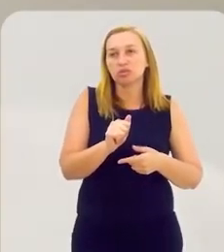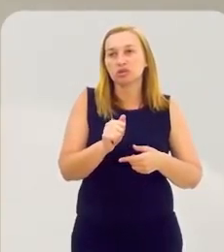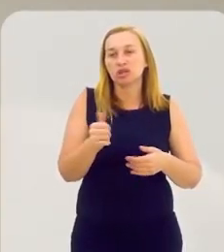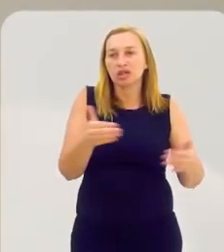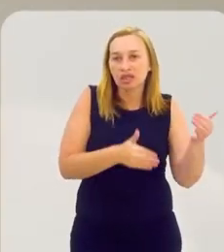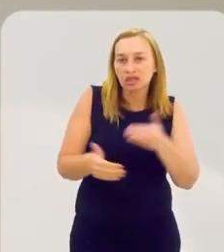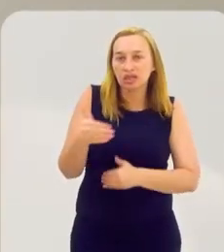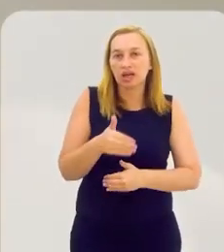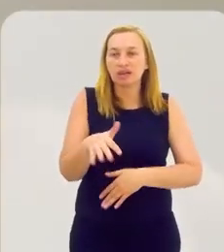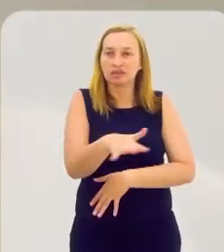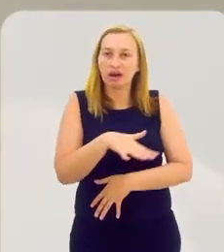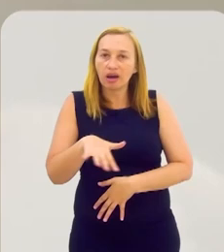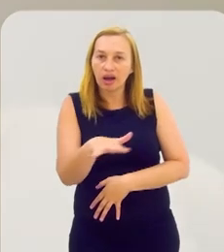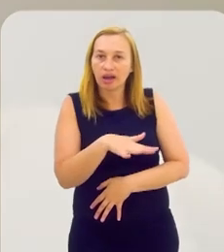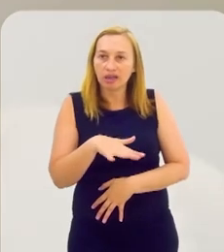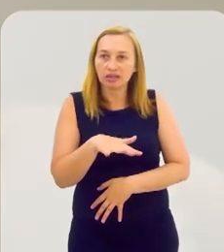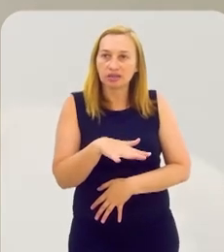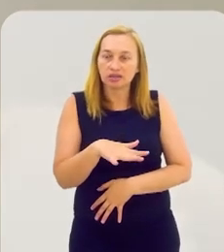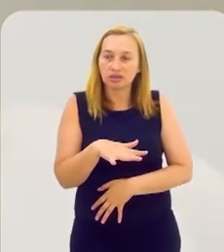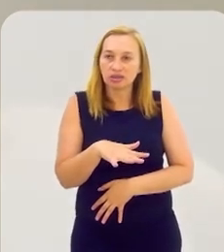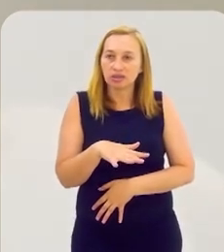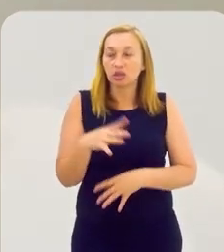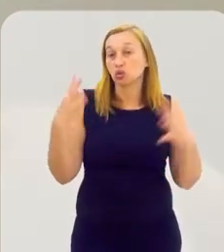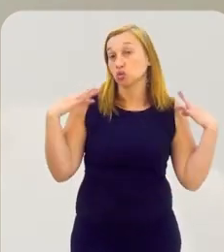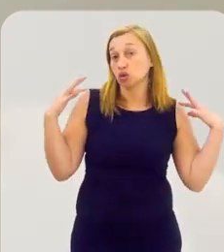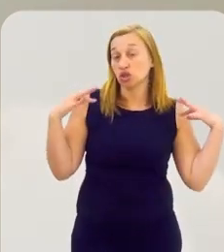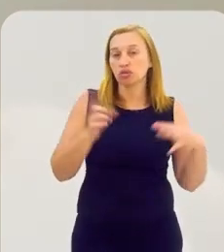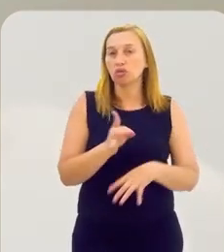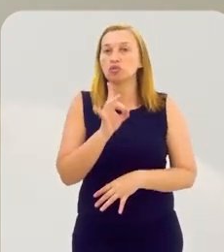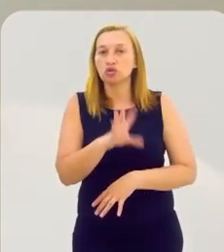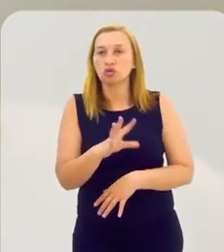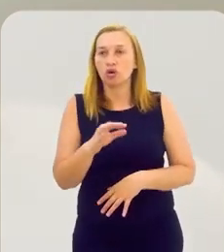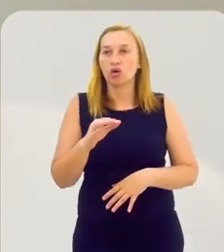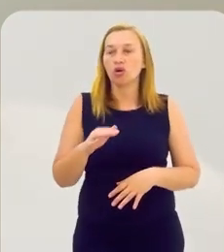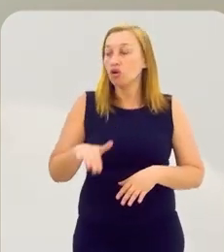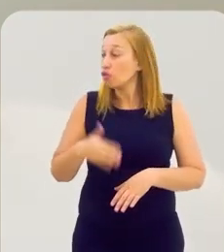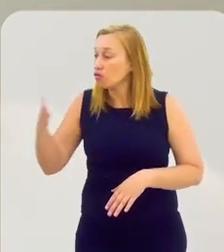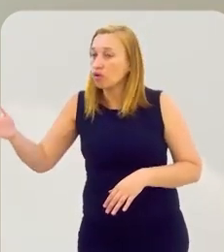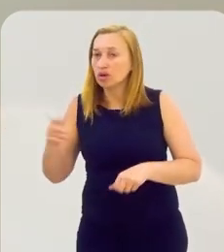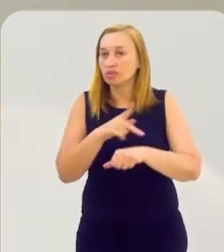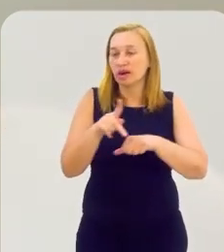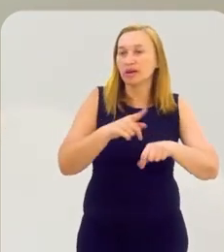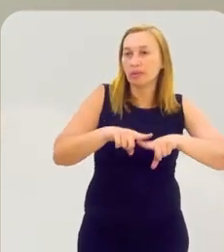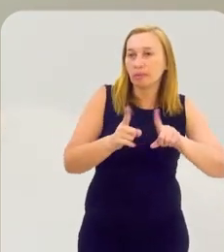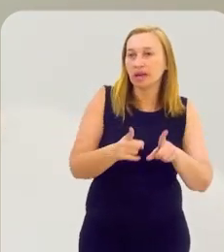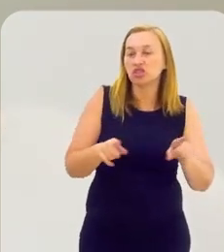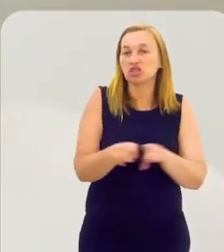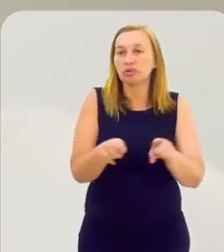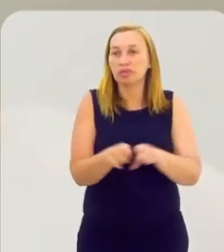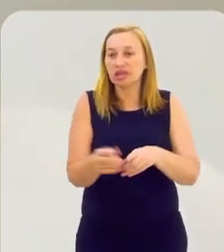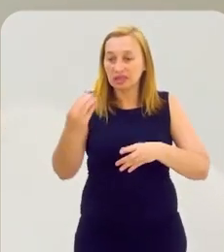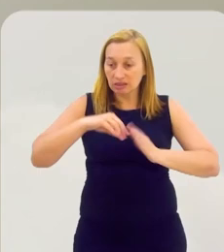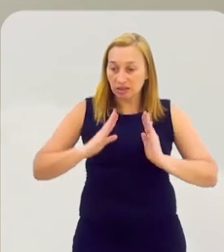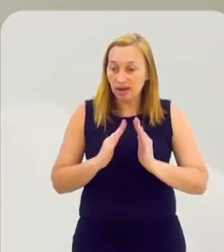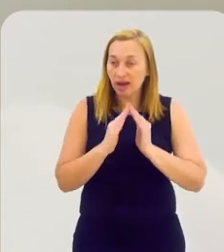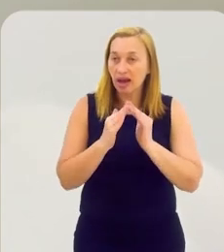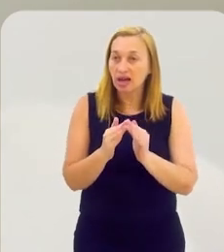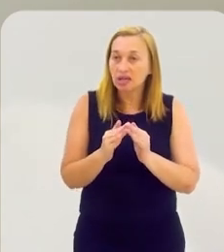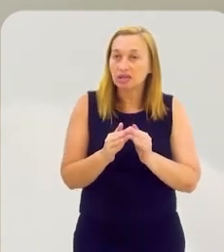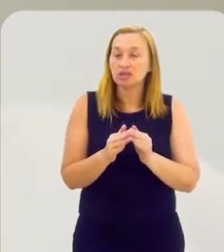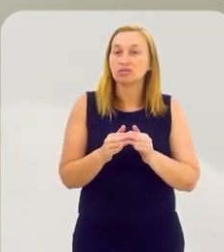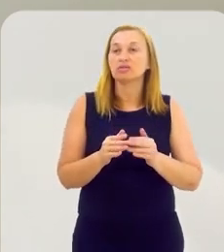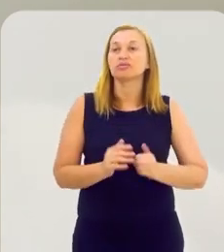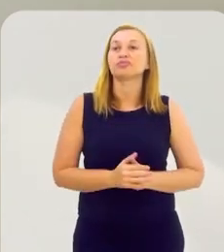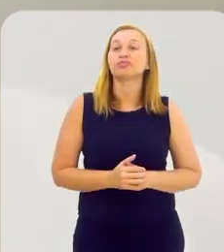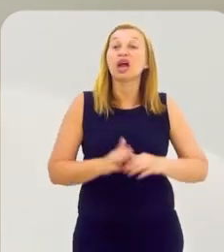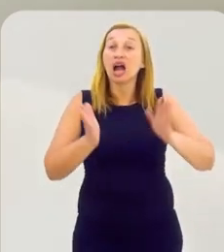no cenário turístico, não só o internacional, mas também o doméstico, como destino